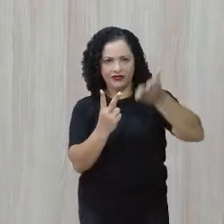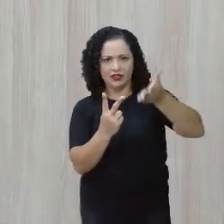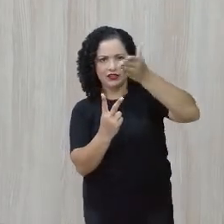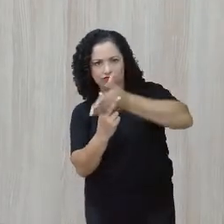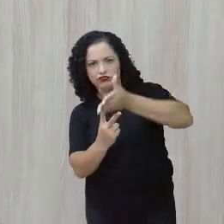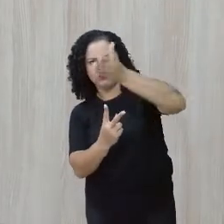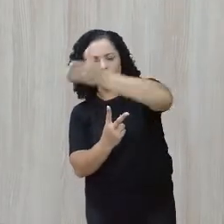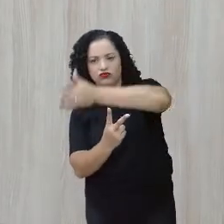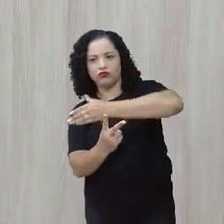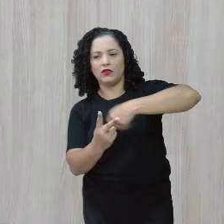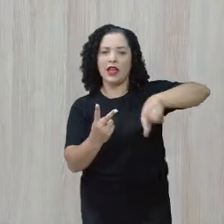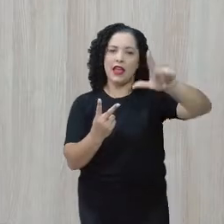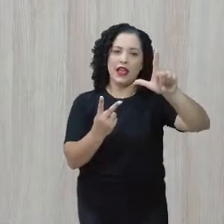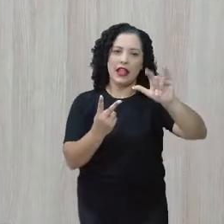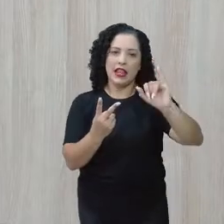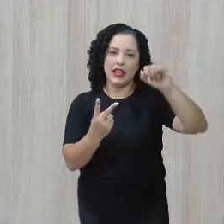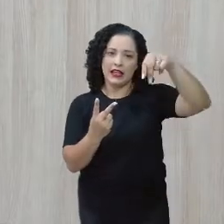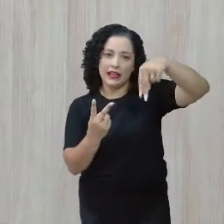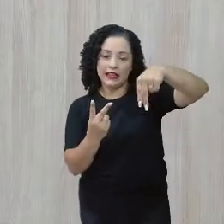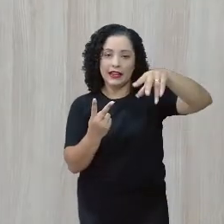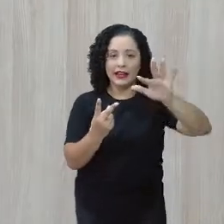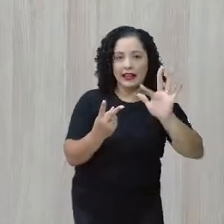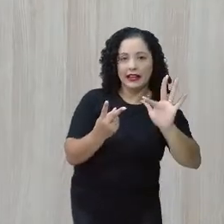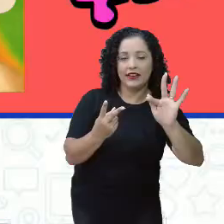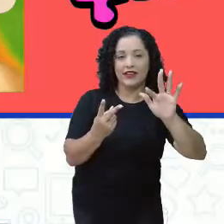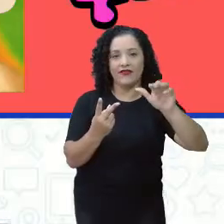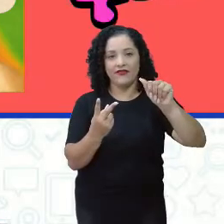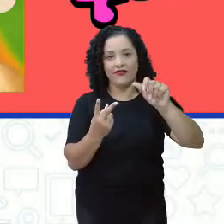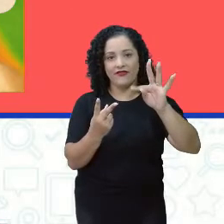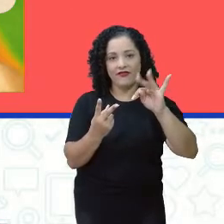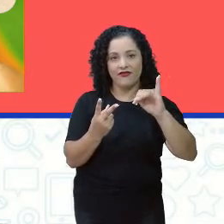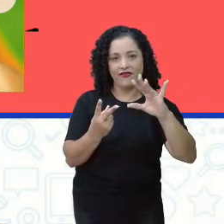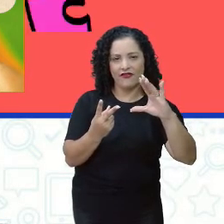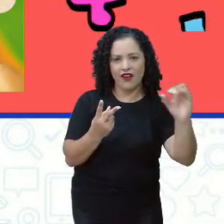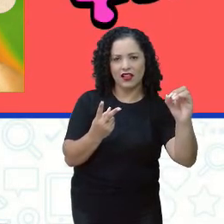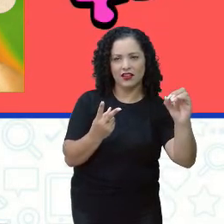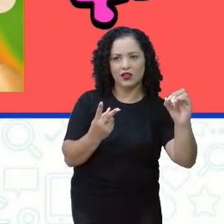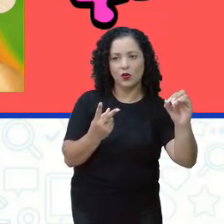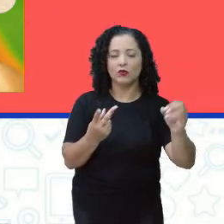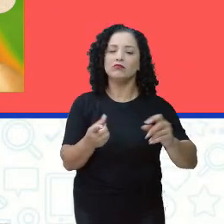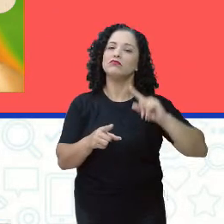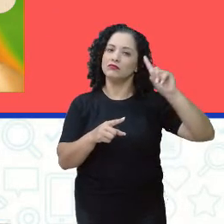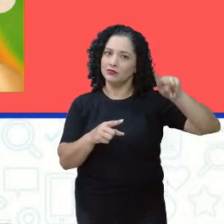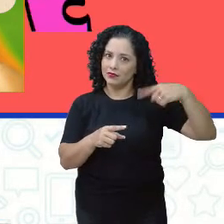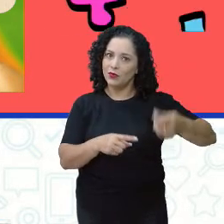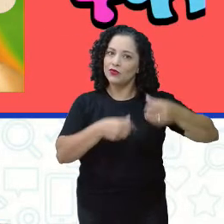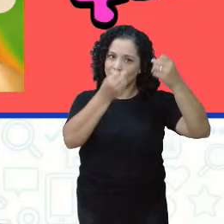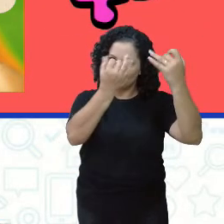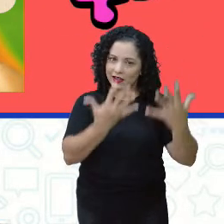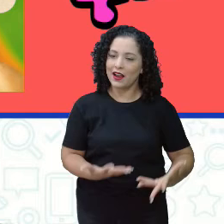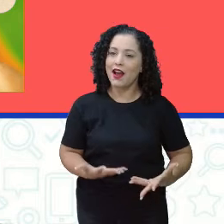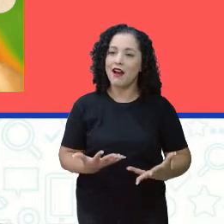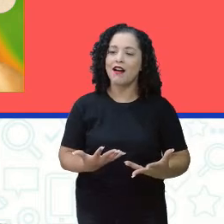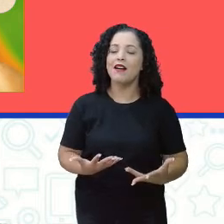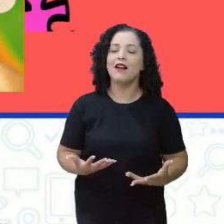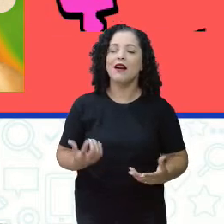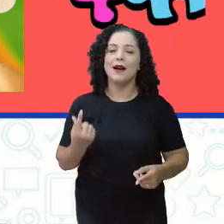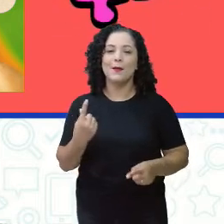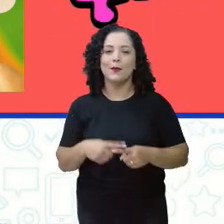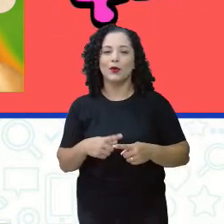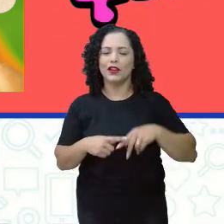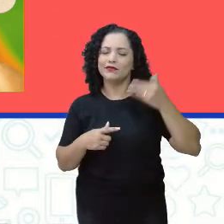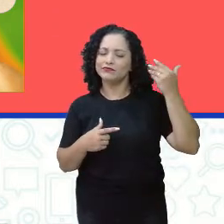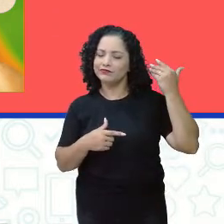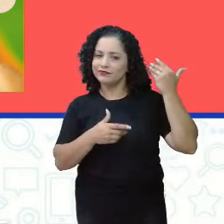seria o sistema linfático, que a gente vai conversar em um outro momento. Eu coloquei aí, ó, espera um pouquinho, que é a cena dos